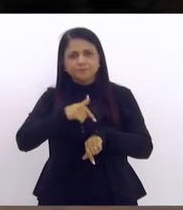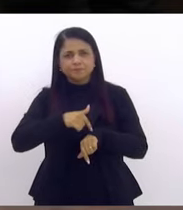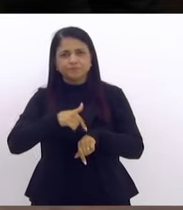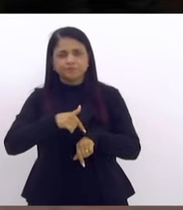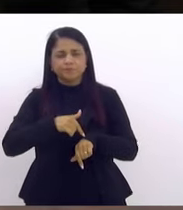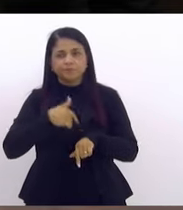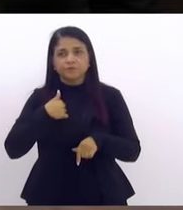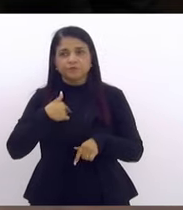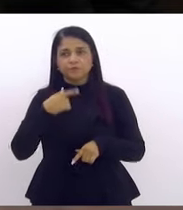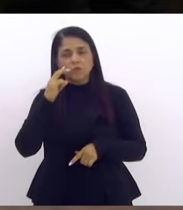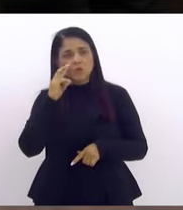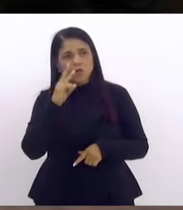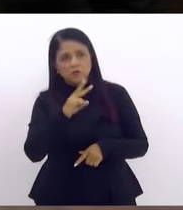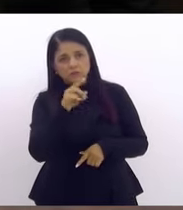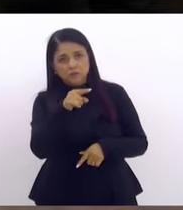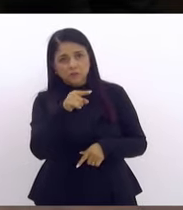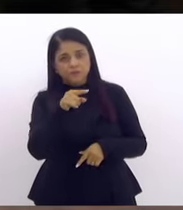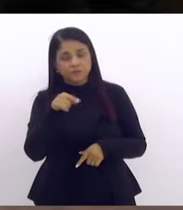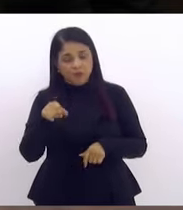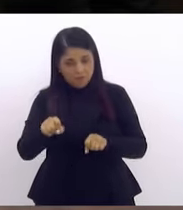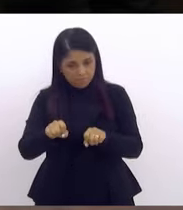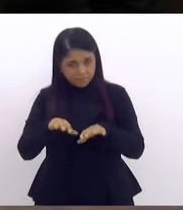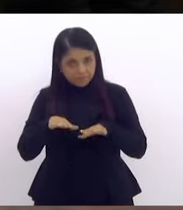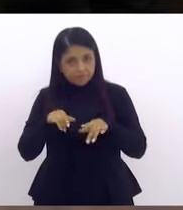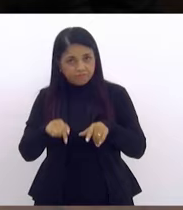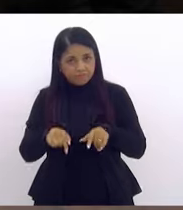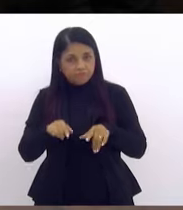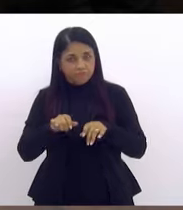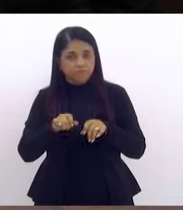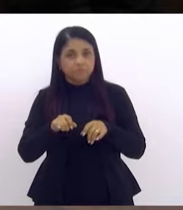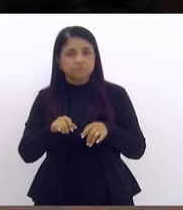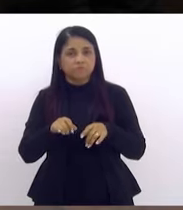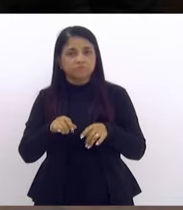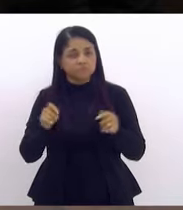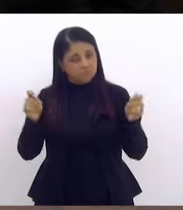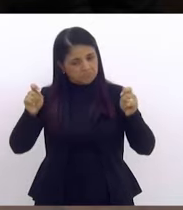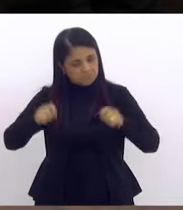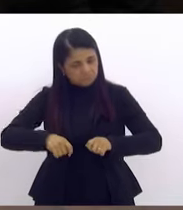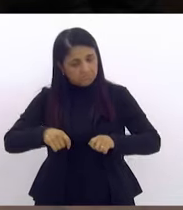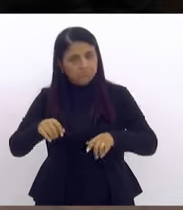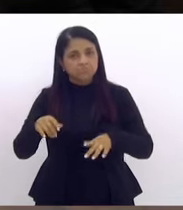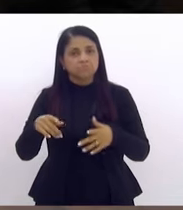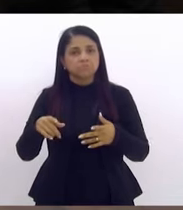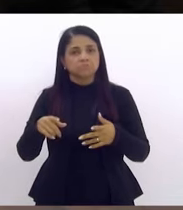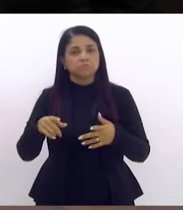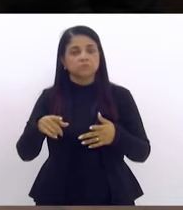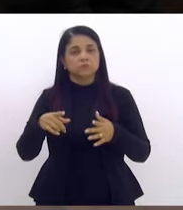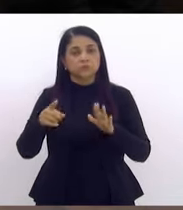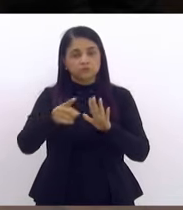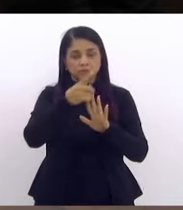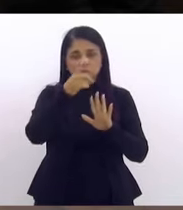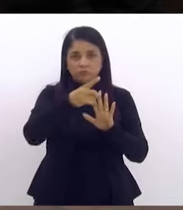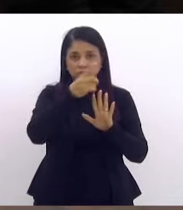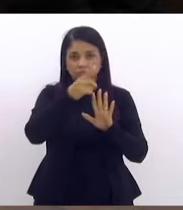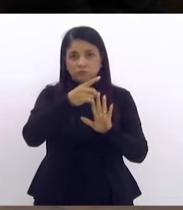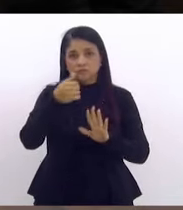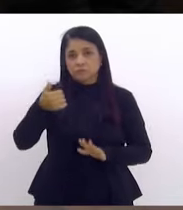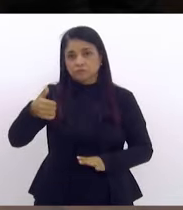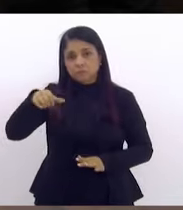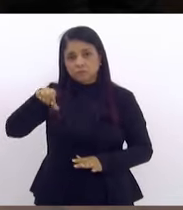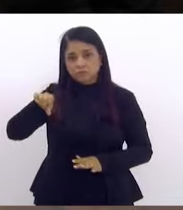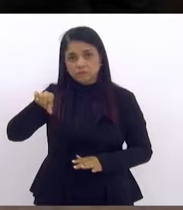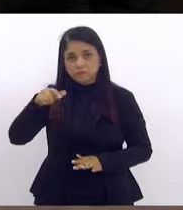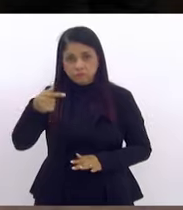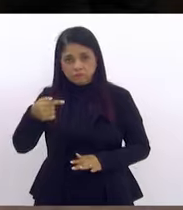vendo o placar. Essa casa aqui está dando a possibilidade de revogar um decreto de 75,